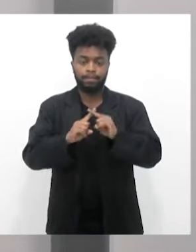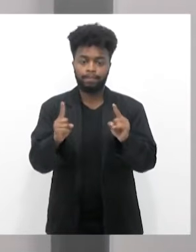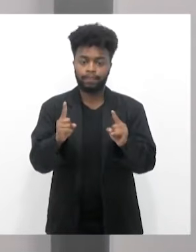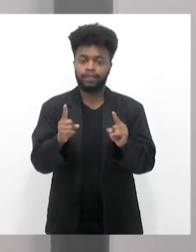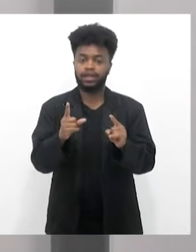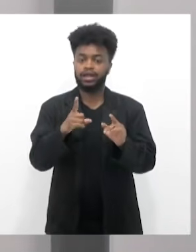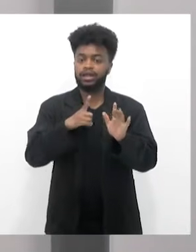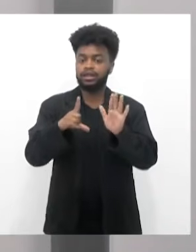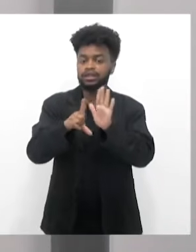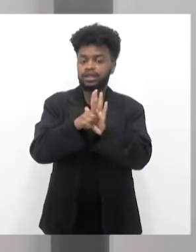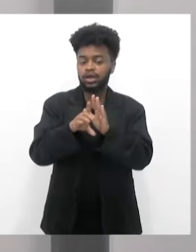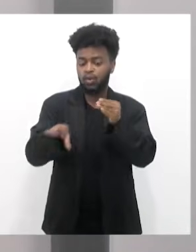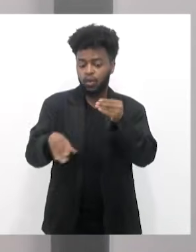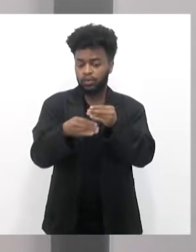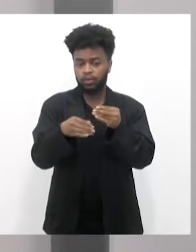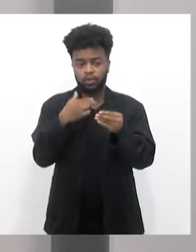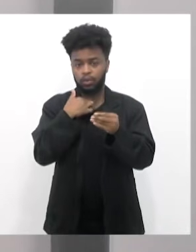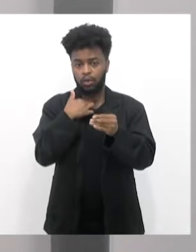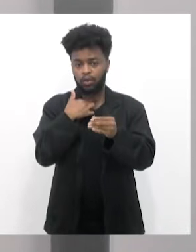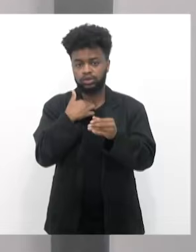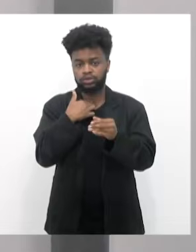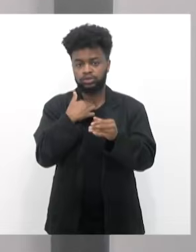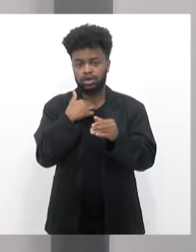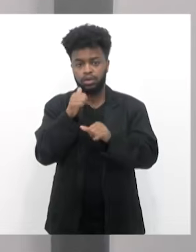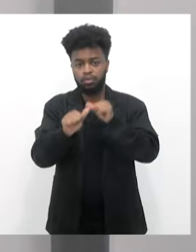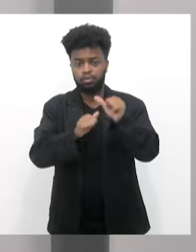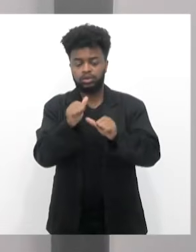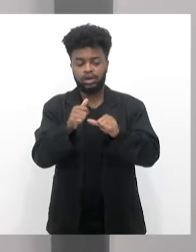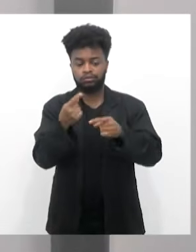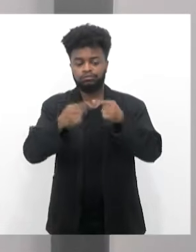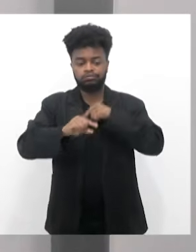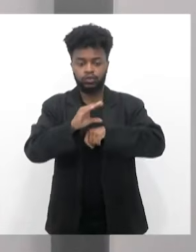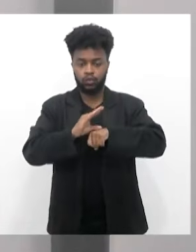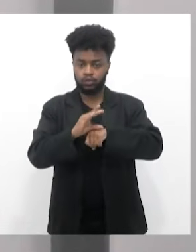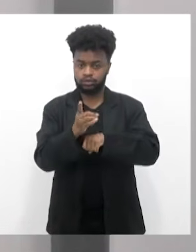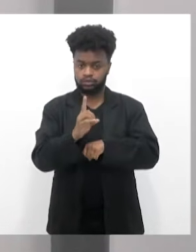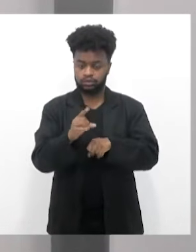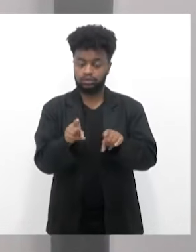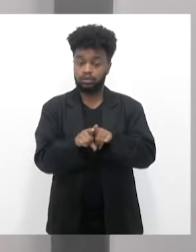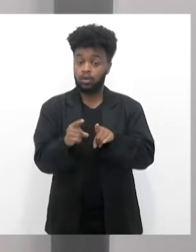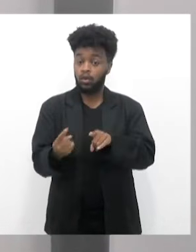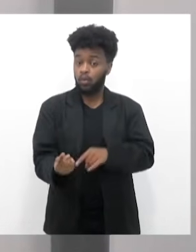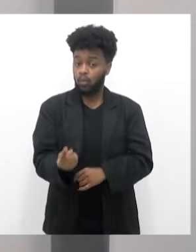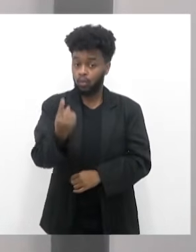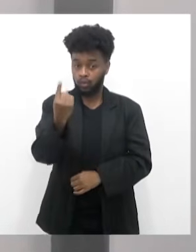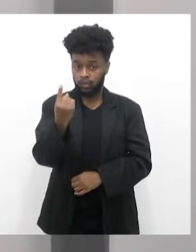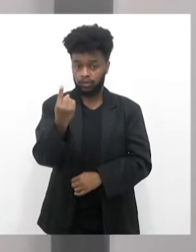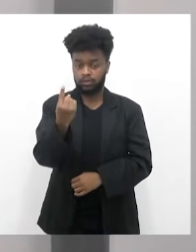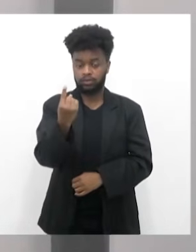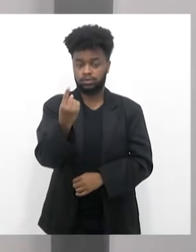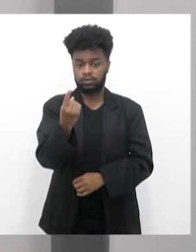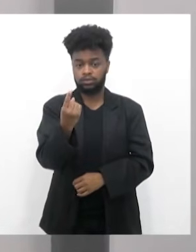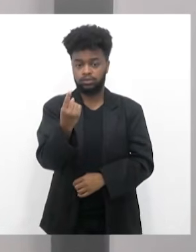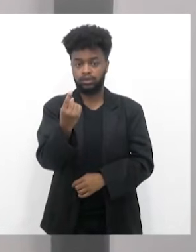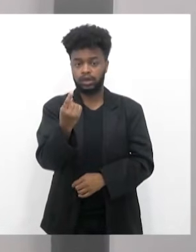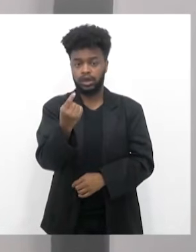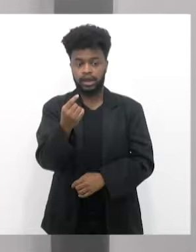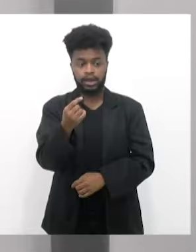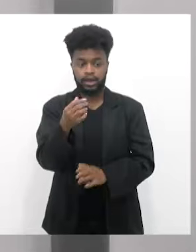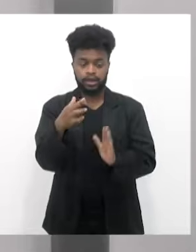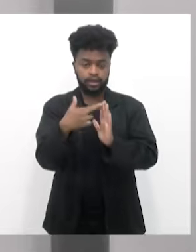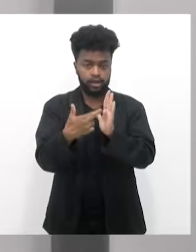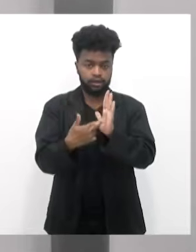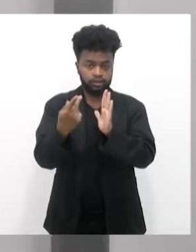lei complementar torna qualquer discussão e proposição inconstitucional. O único dispositivo jurídico no Brasil, no